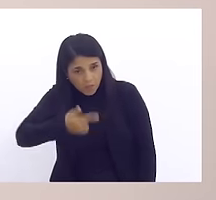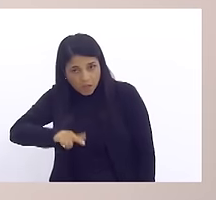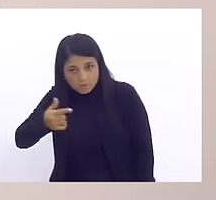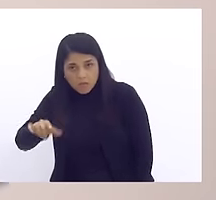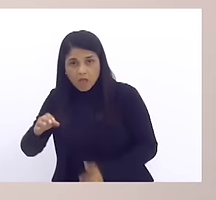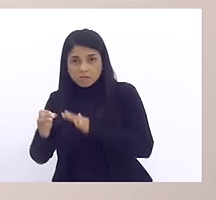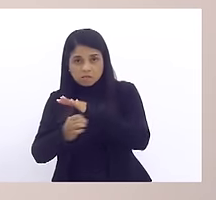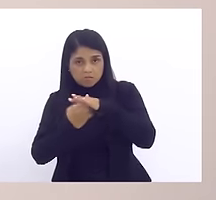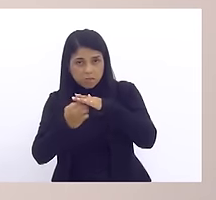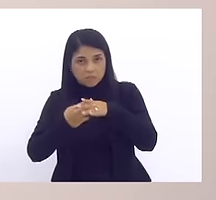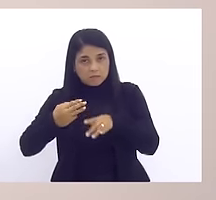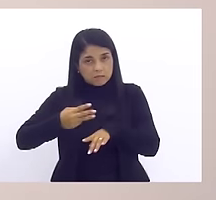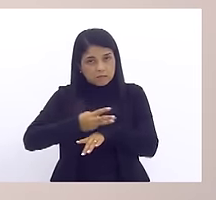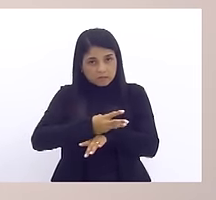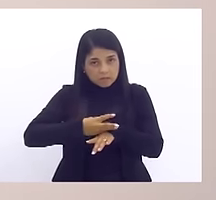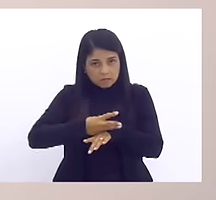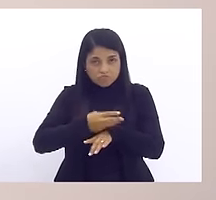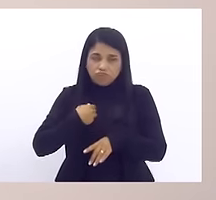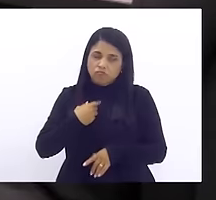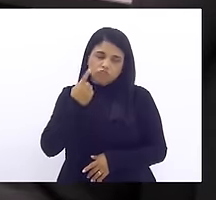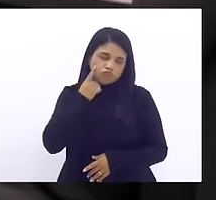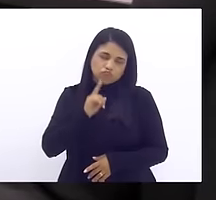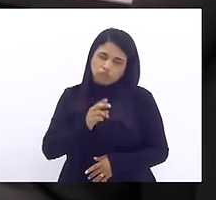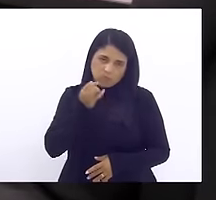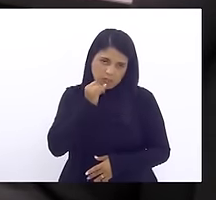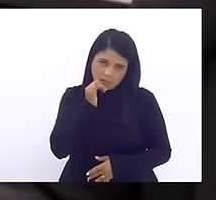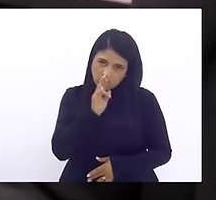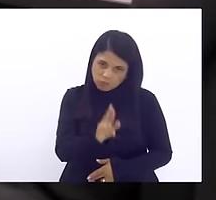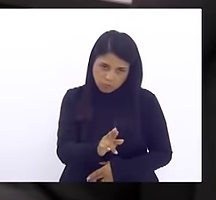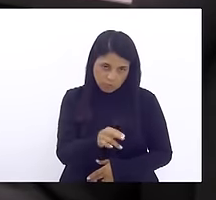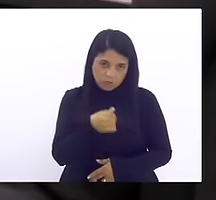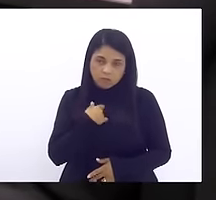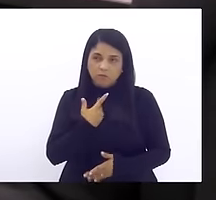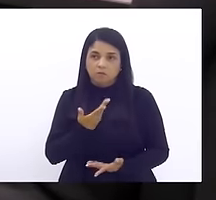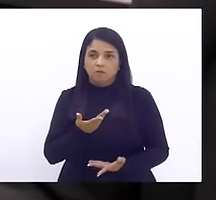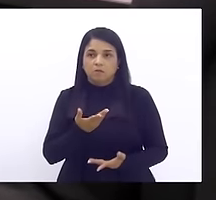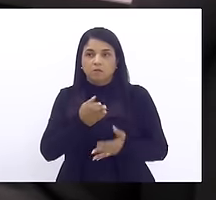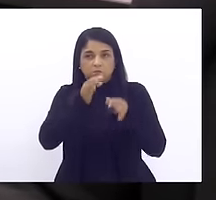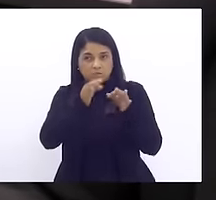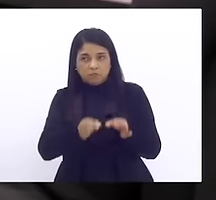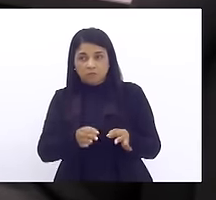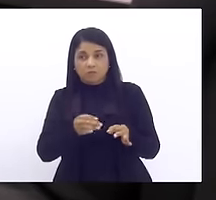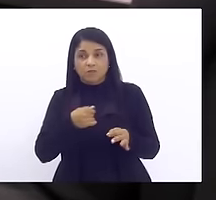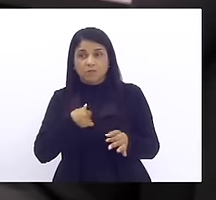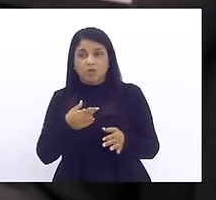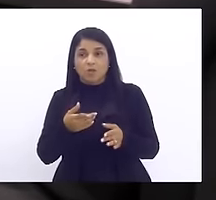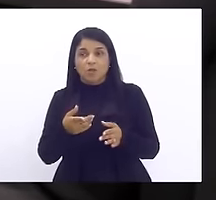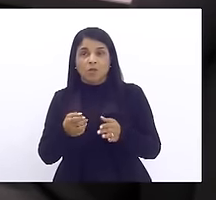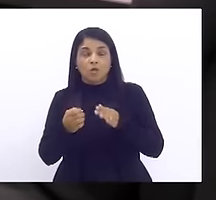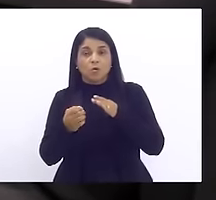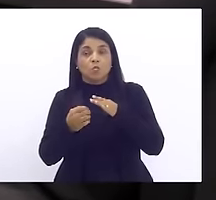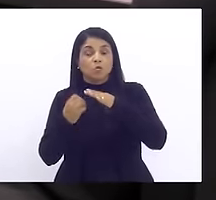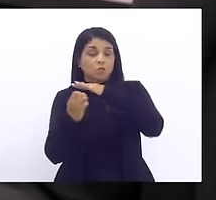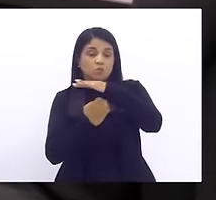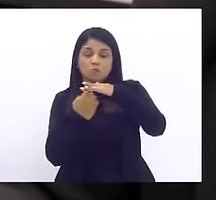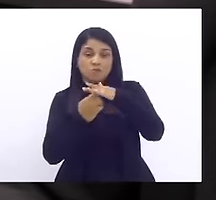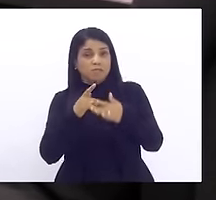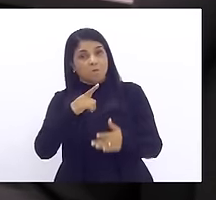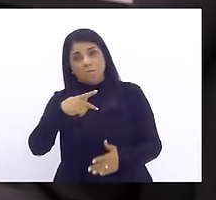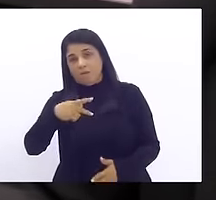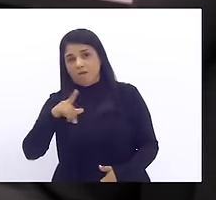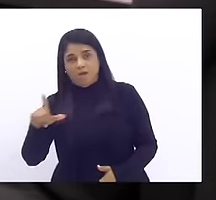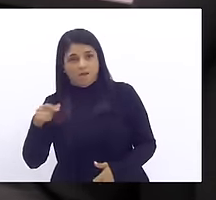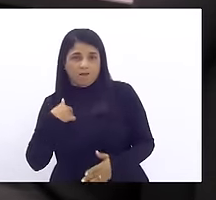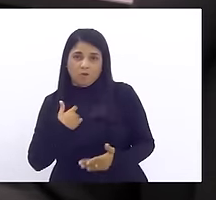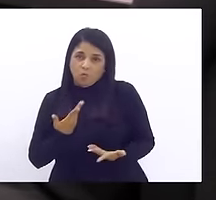empresas que intercederiam eu não consigo lhe responder isso com propriedade Nobre Deputado porque eu não faço parte da pl então não tenho